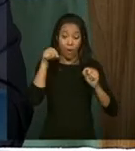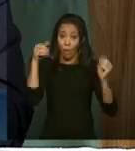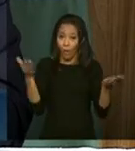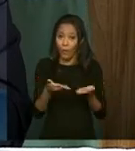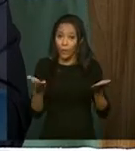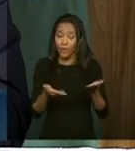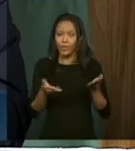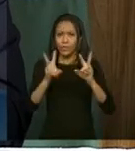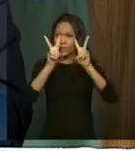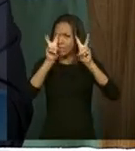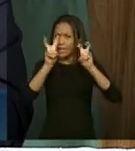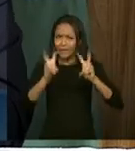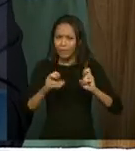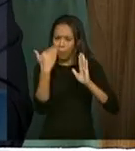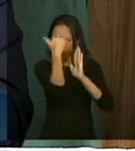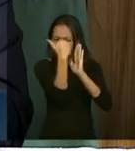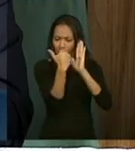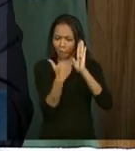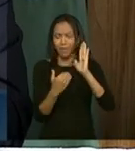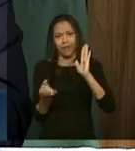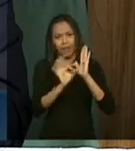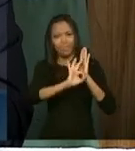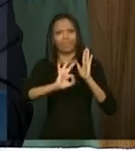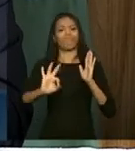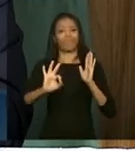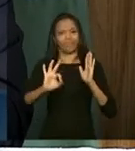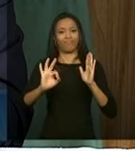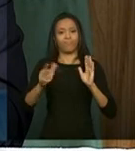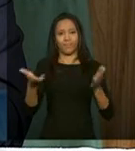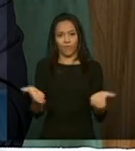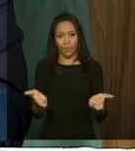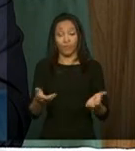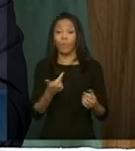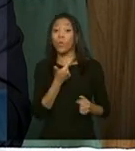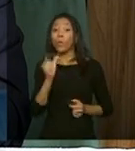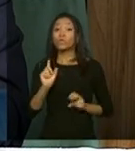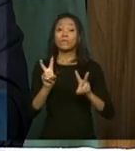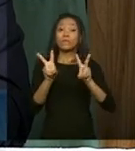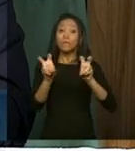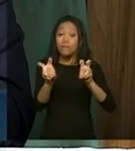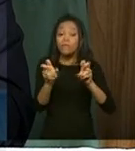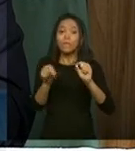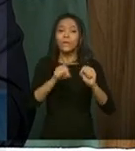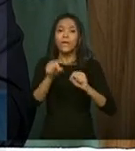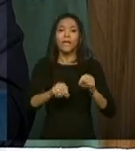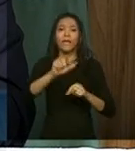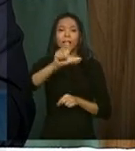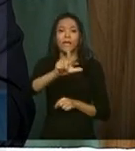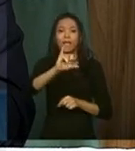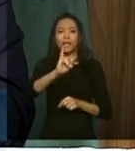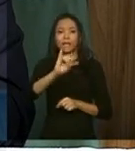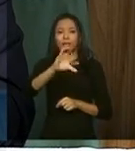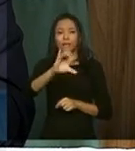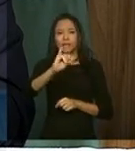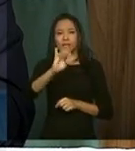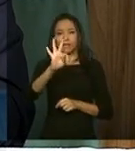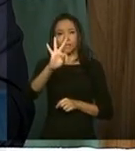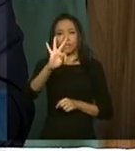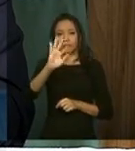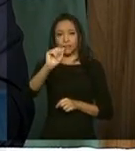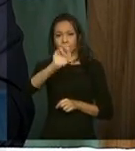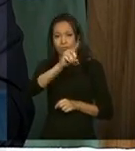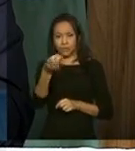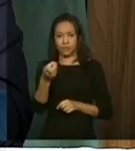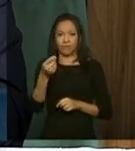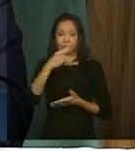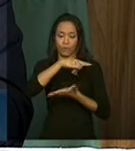bem desenhada para esse grupo de trabalho. O outro tema são as licitações, compras governamentais e